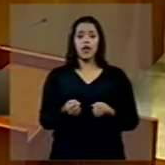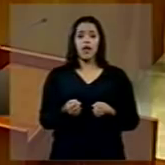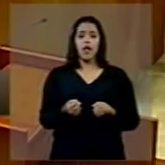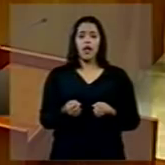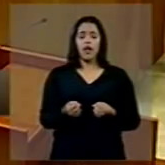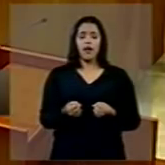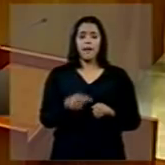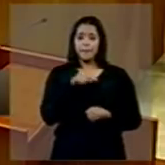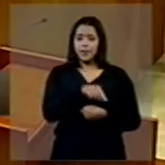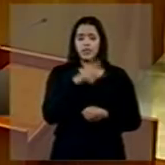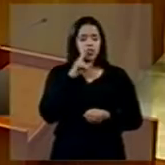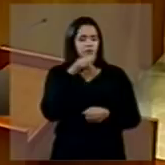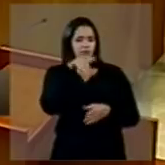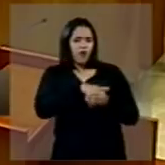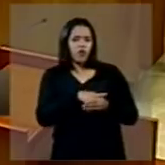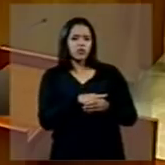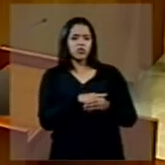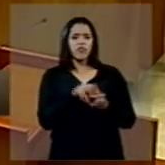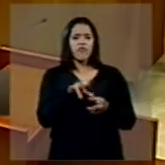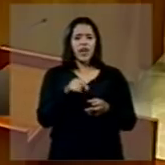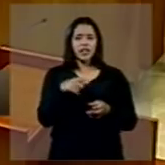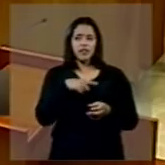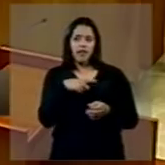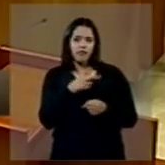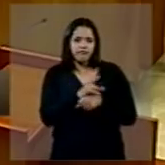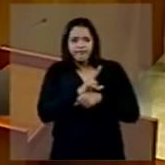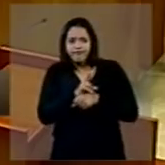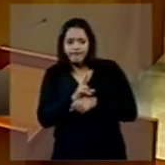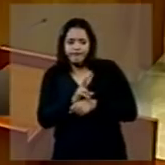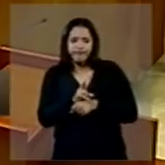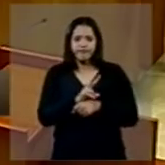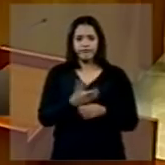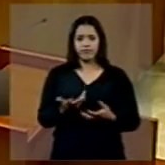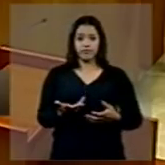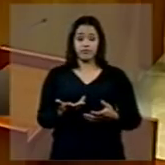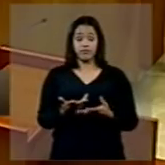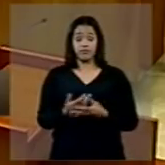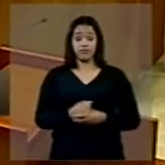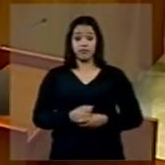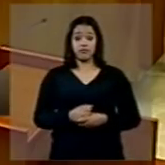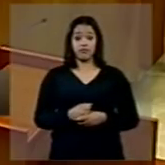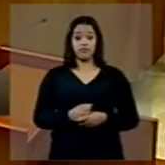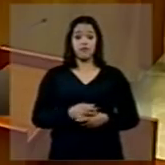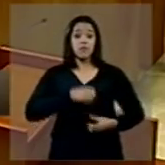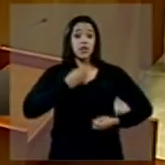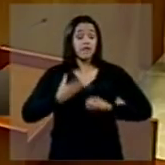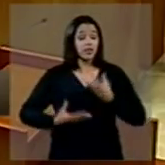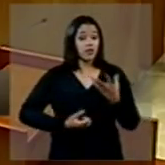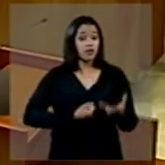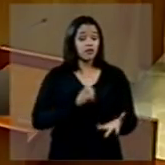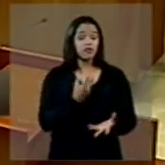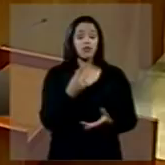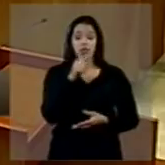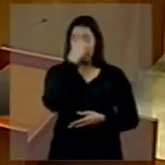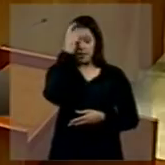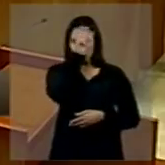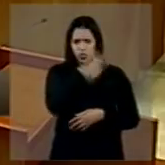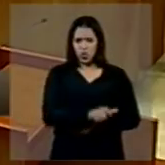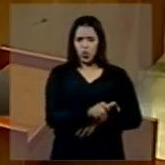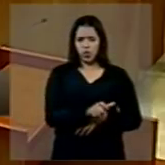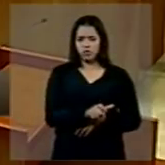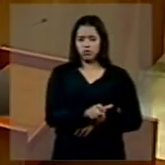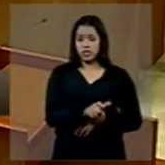estarão sob suspeita, que a manifestação desses eleitores não